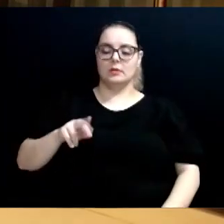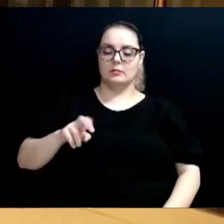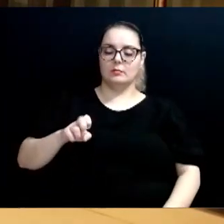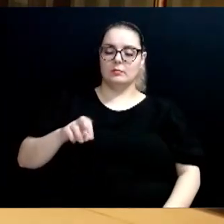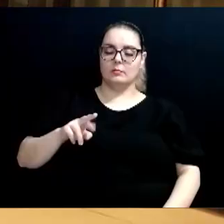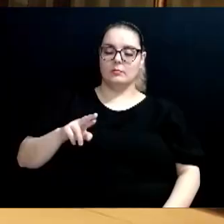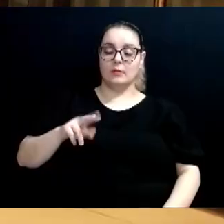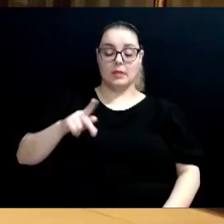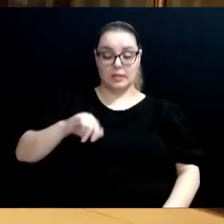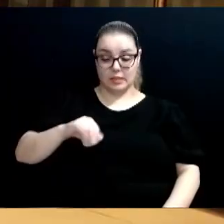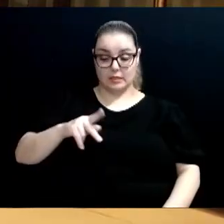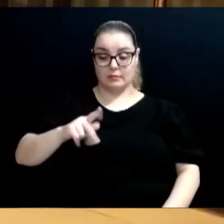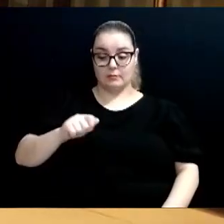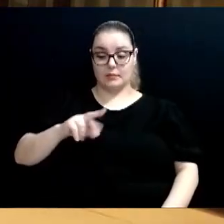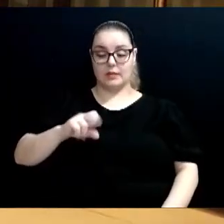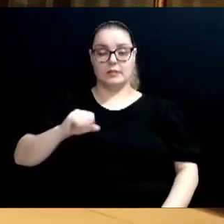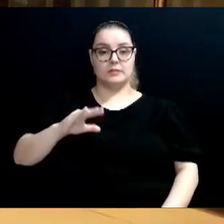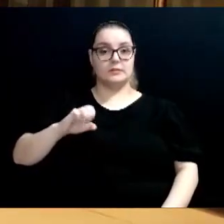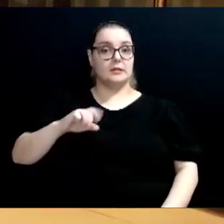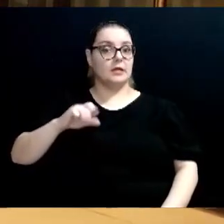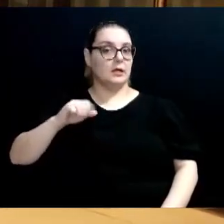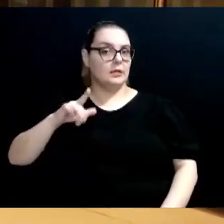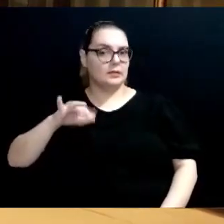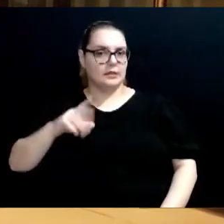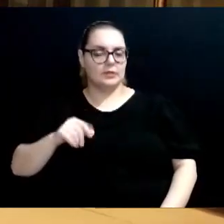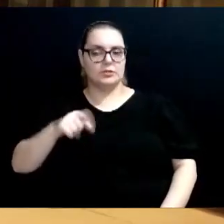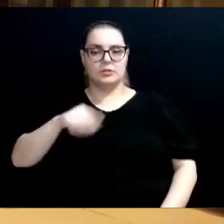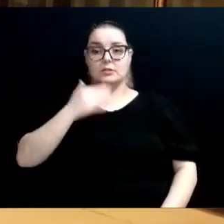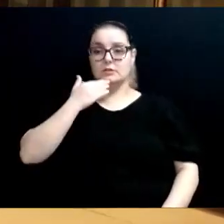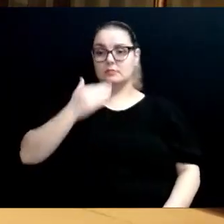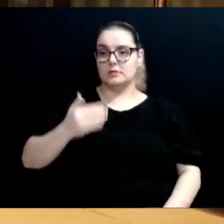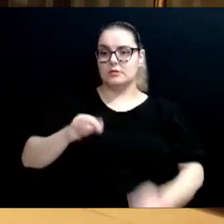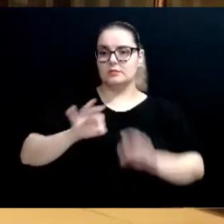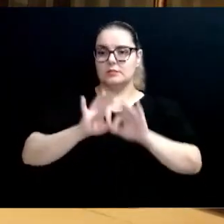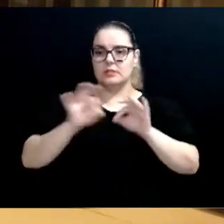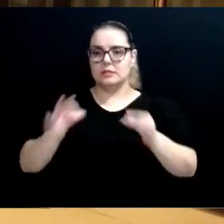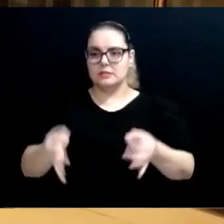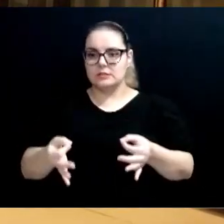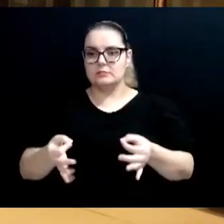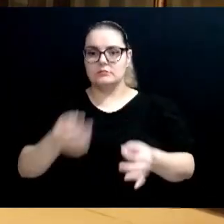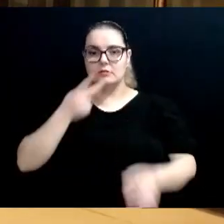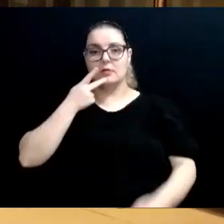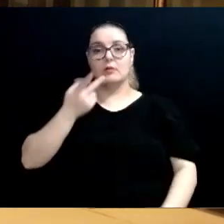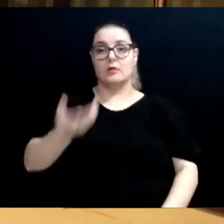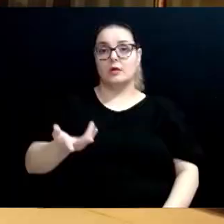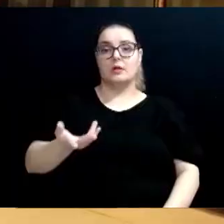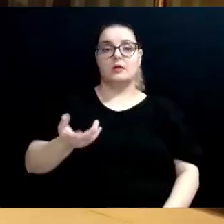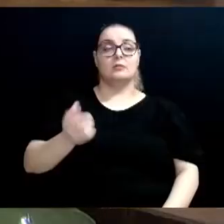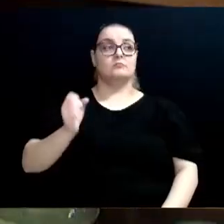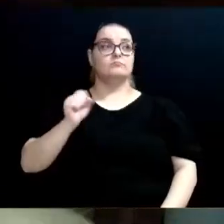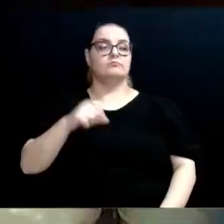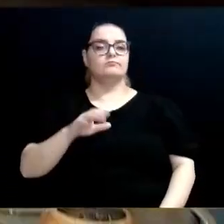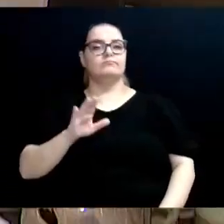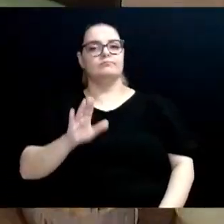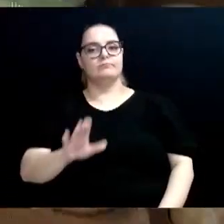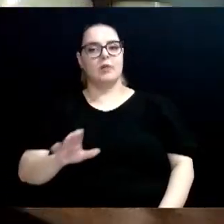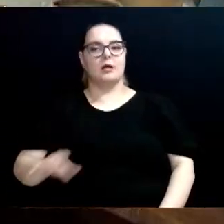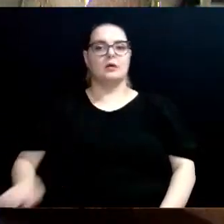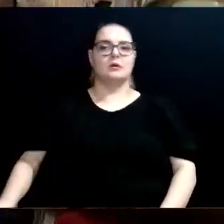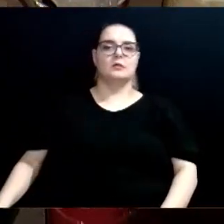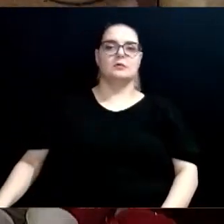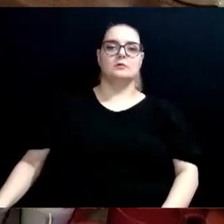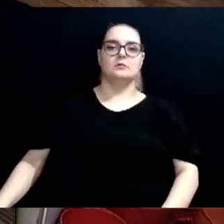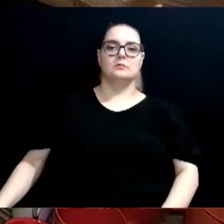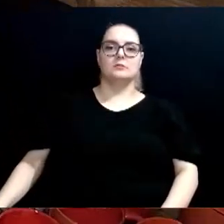que é fundamental para a gente é a imparcialidade, né? A gente tem coisas que eles